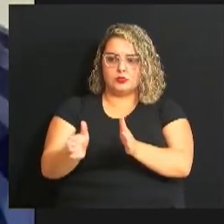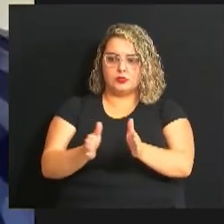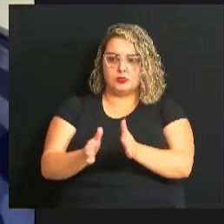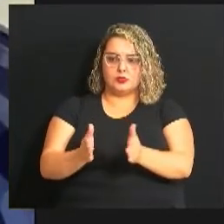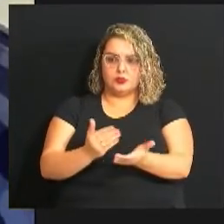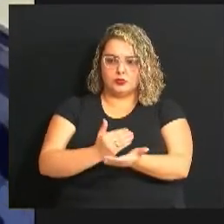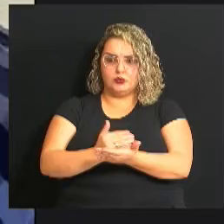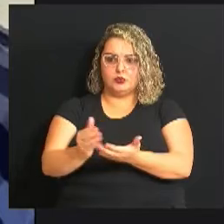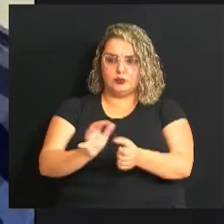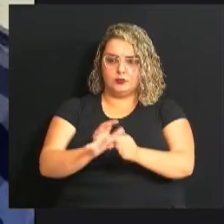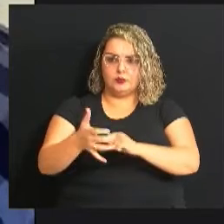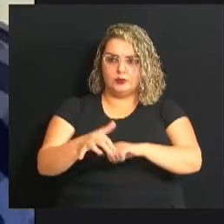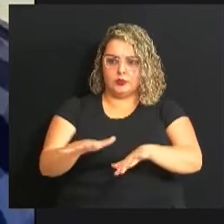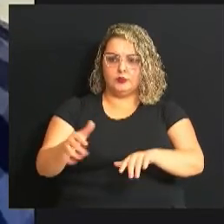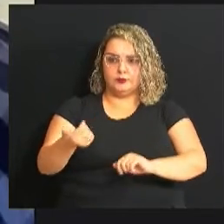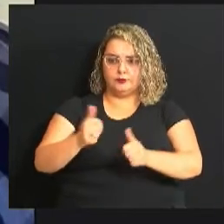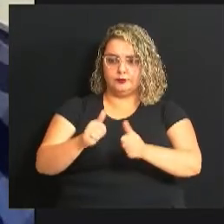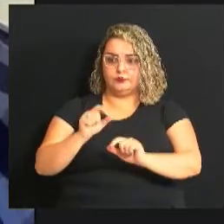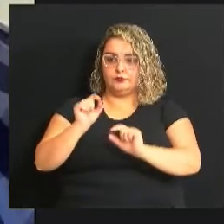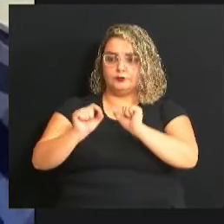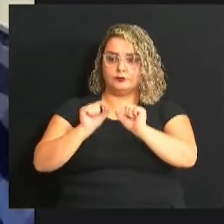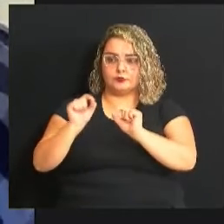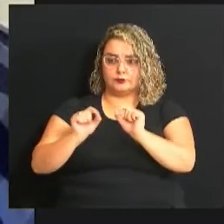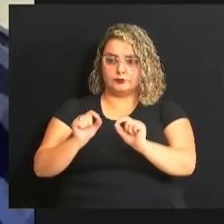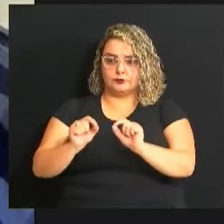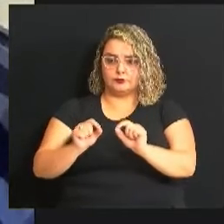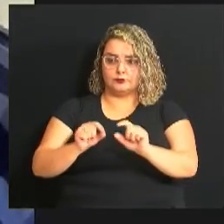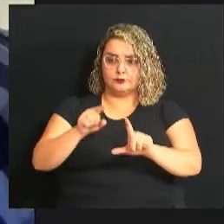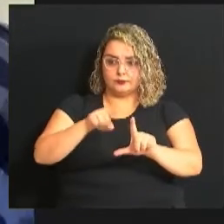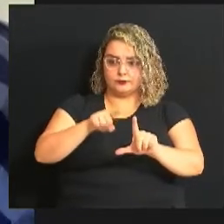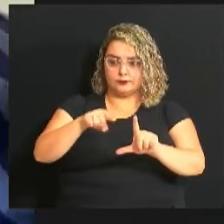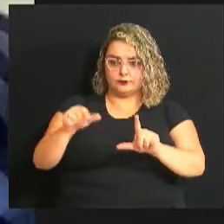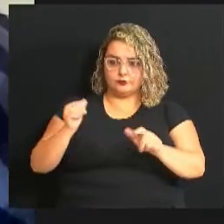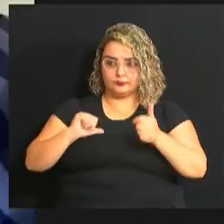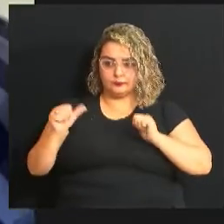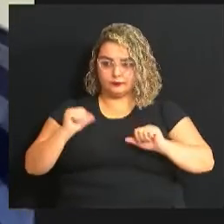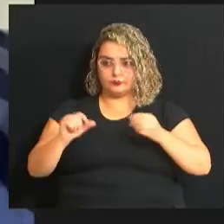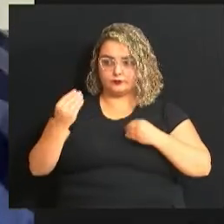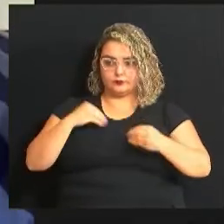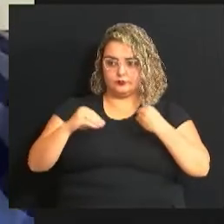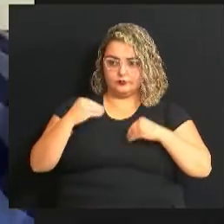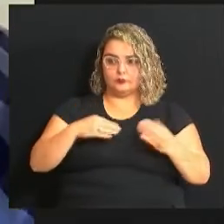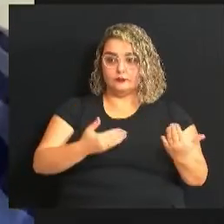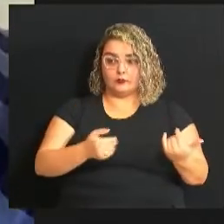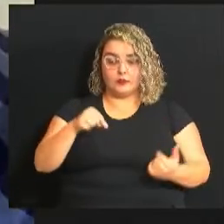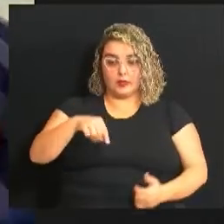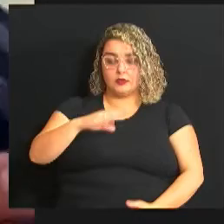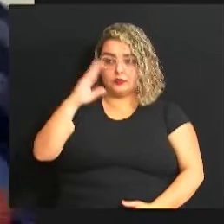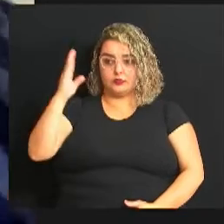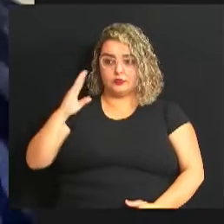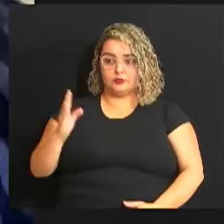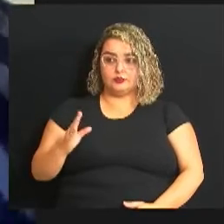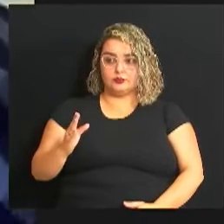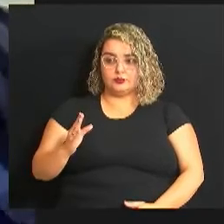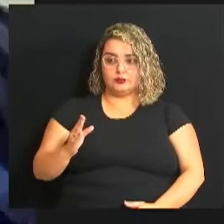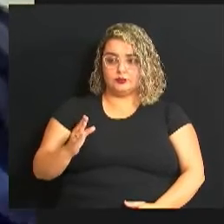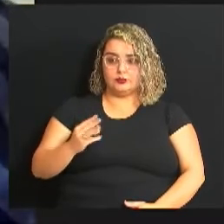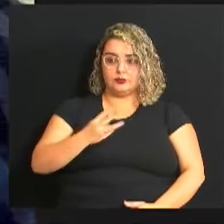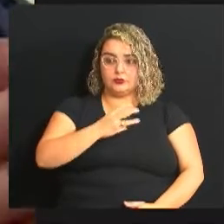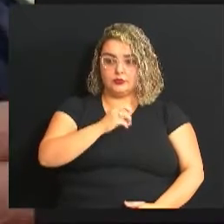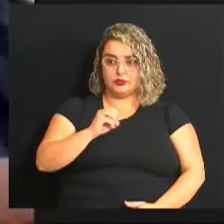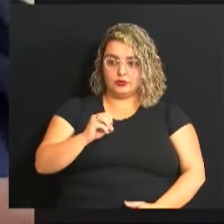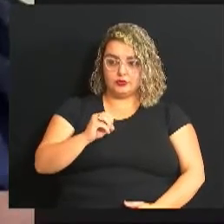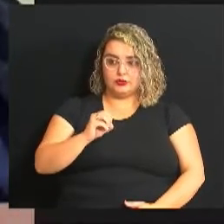da pandemia, avaliou-se que os índices de depressão e ansiedade nos jovens aqui no Brasil, eles estão de 30% para